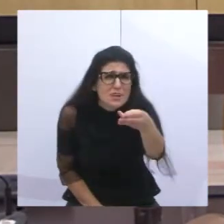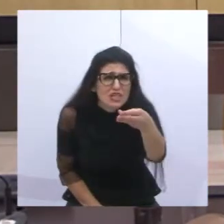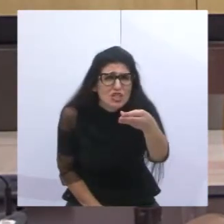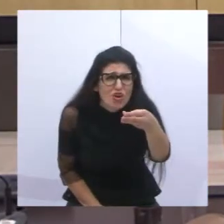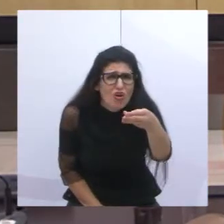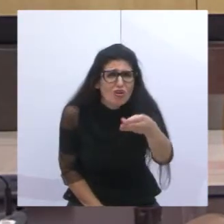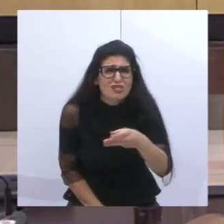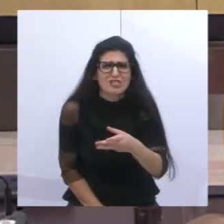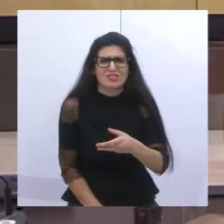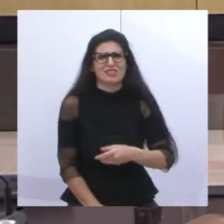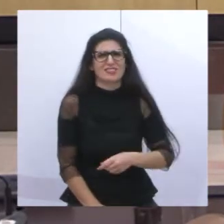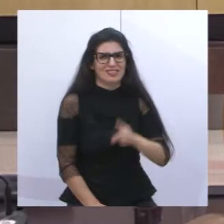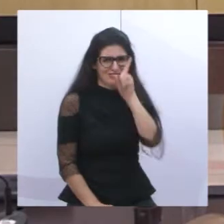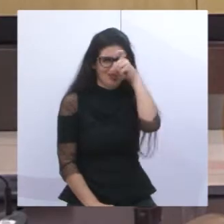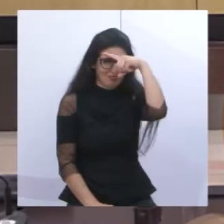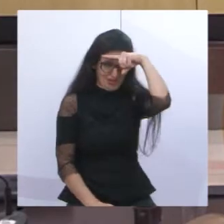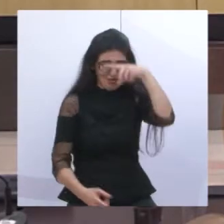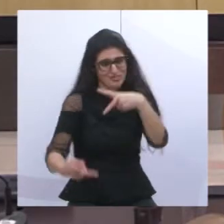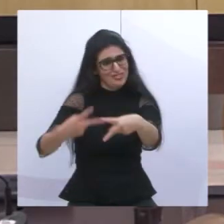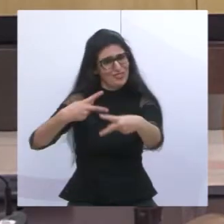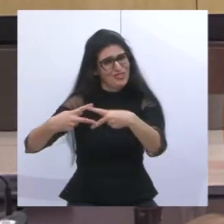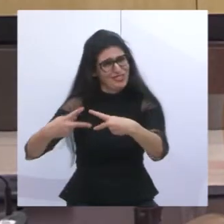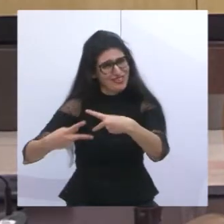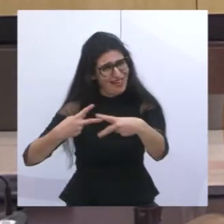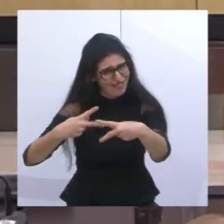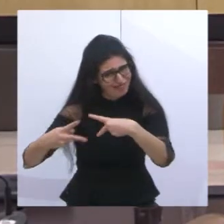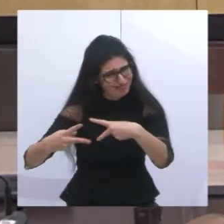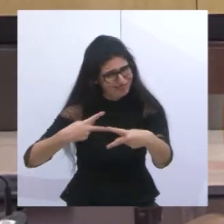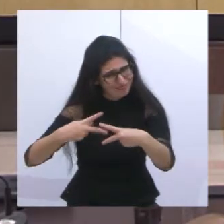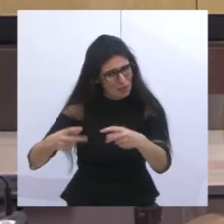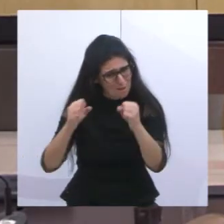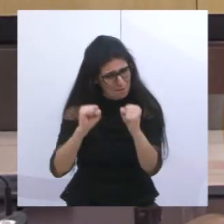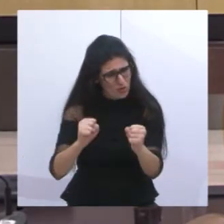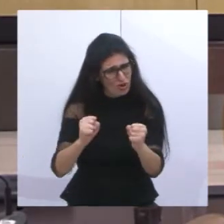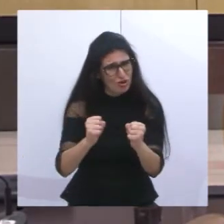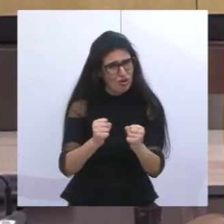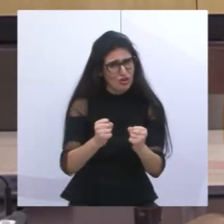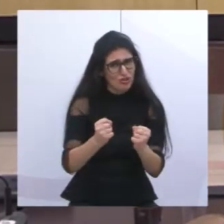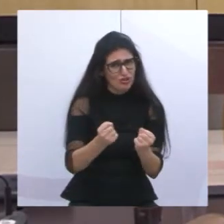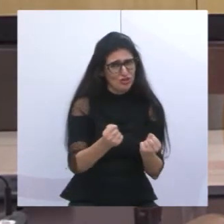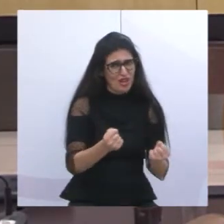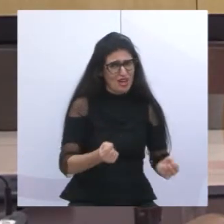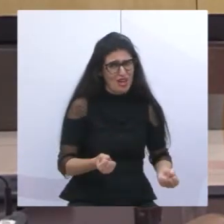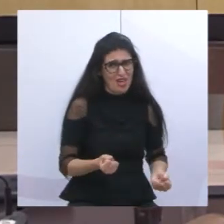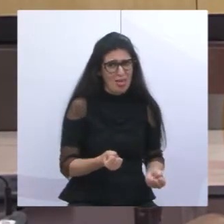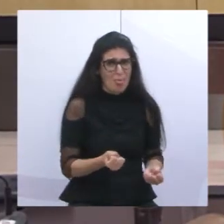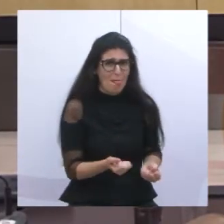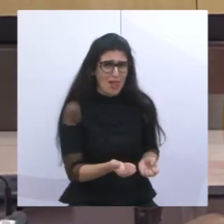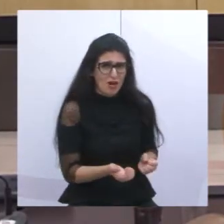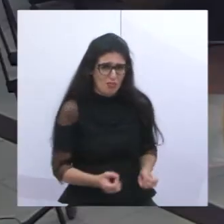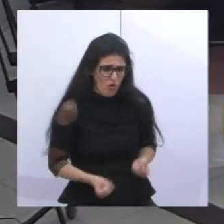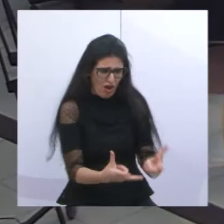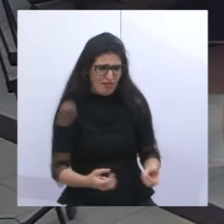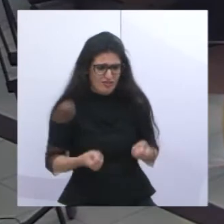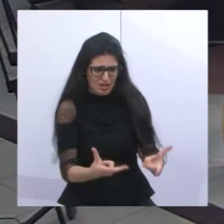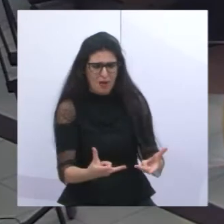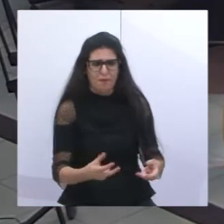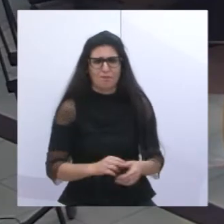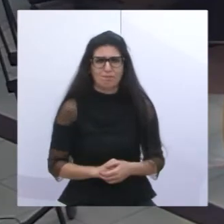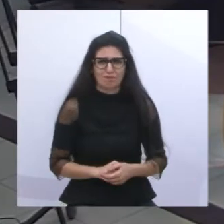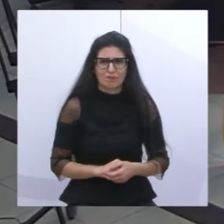saúde tem para gastar em São José. É importante você falar isso. São José, só na saúde,